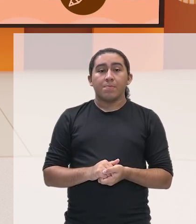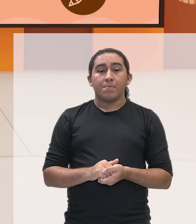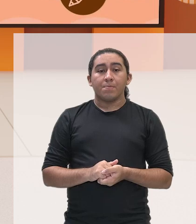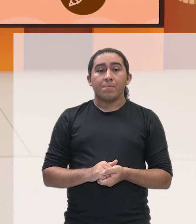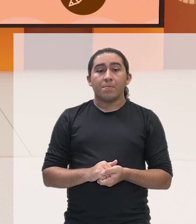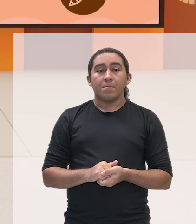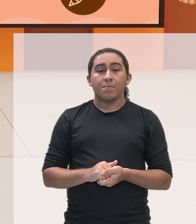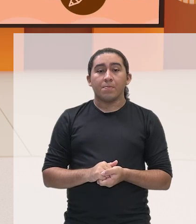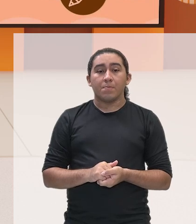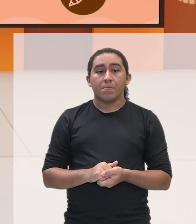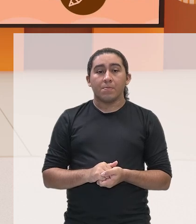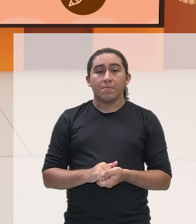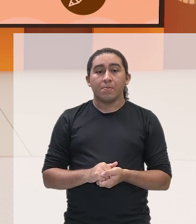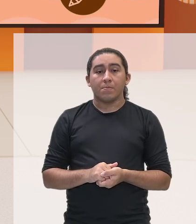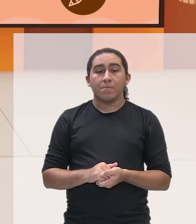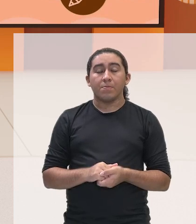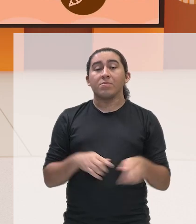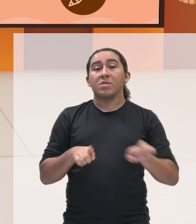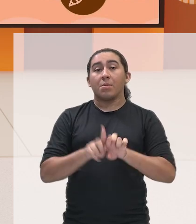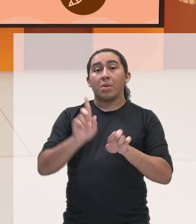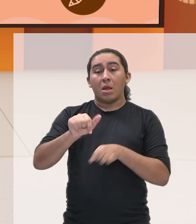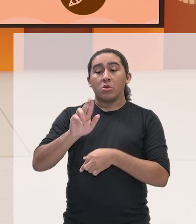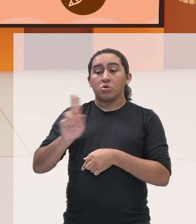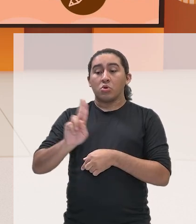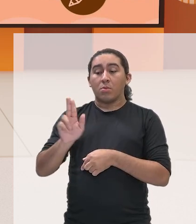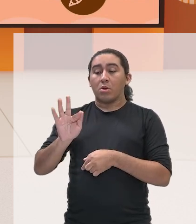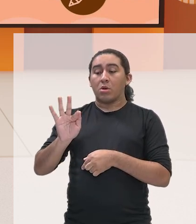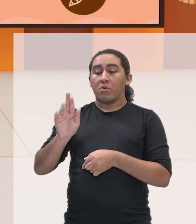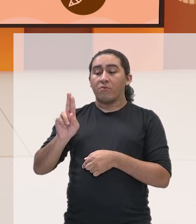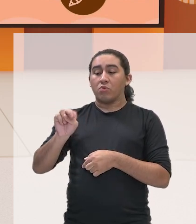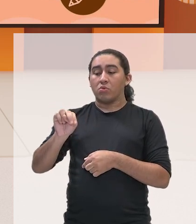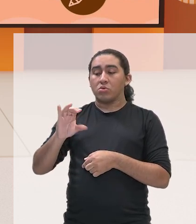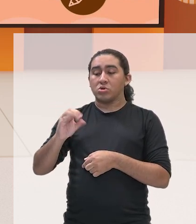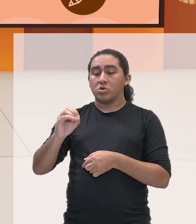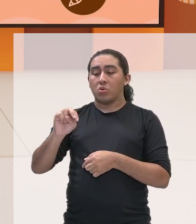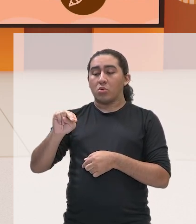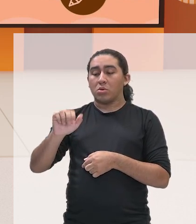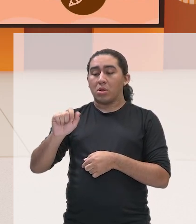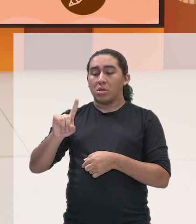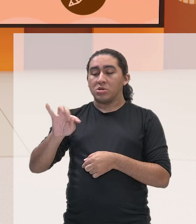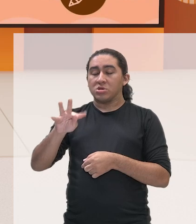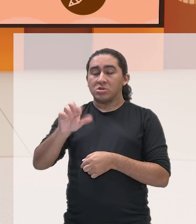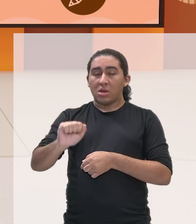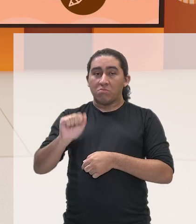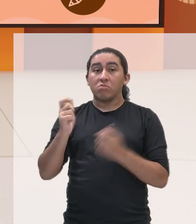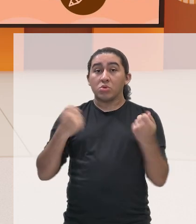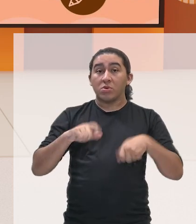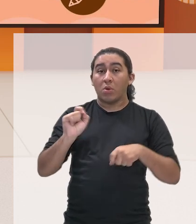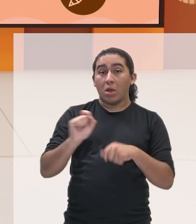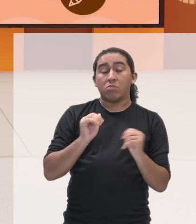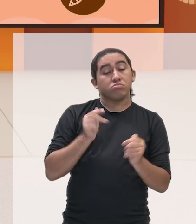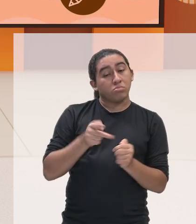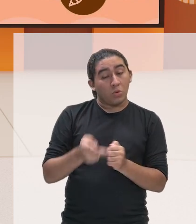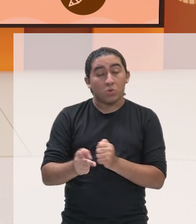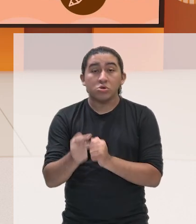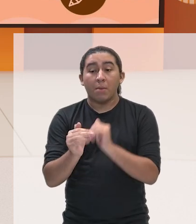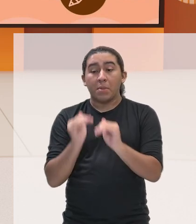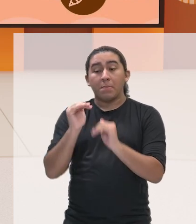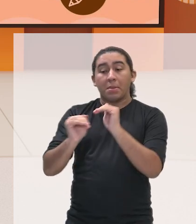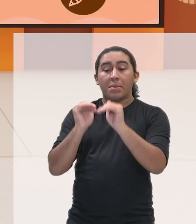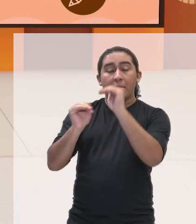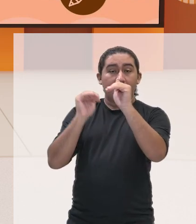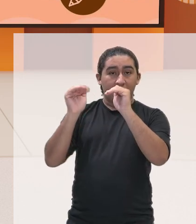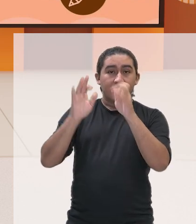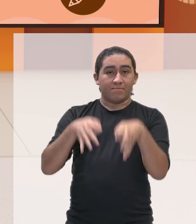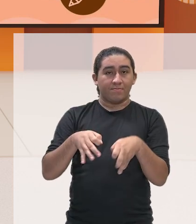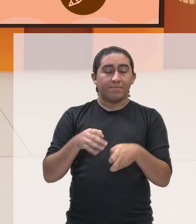esse aí é o método chamado método funcionalista. Daí a palavra funcionalista, porque vem de funcionar, né, do funcionamento dos